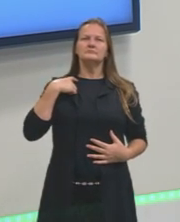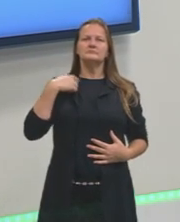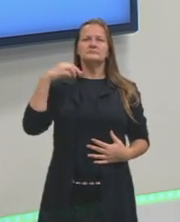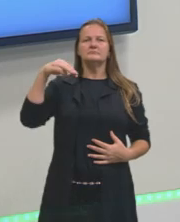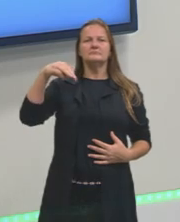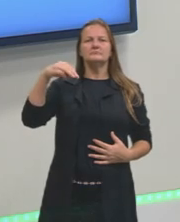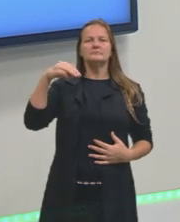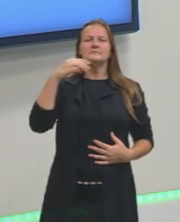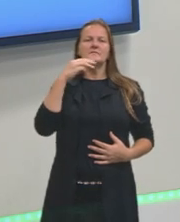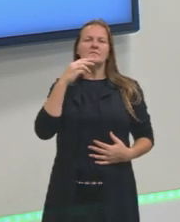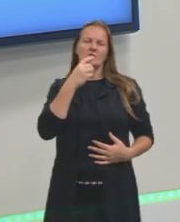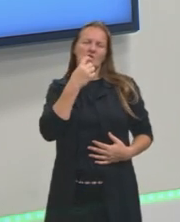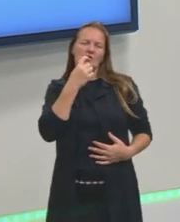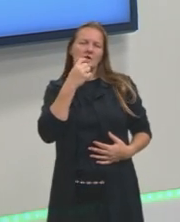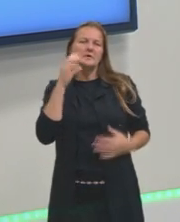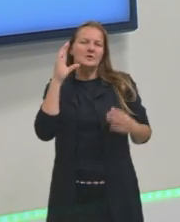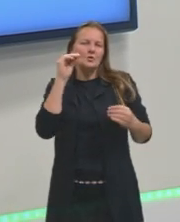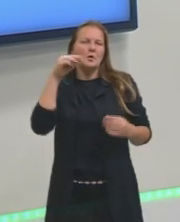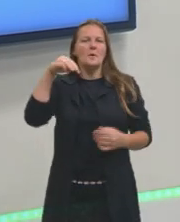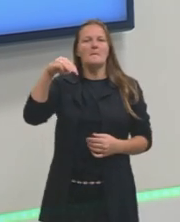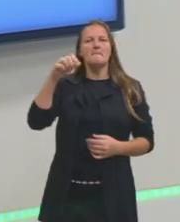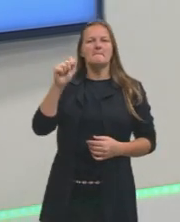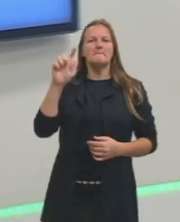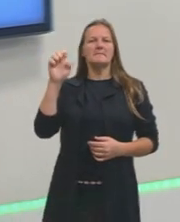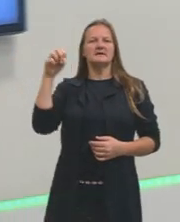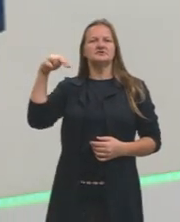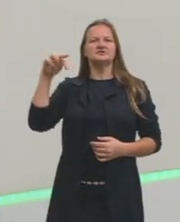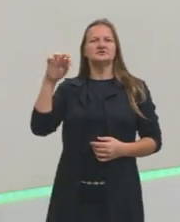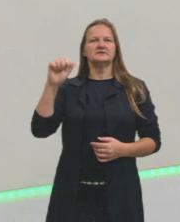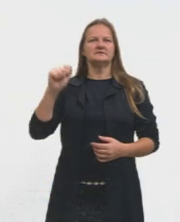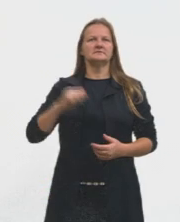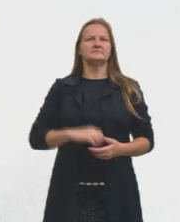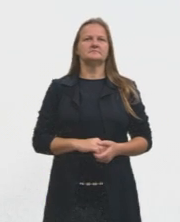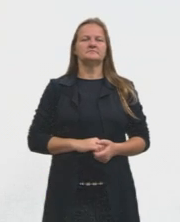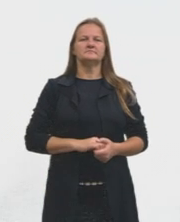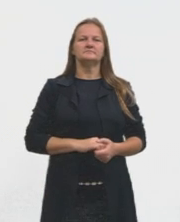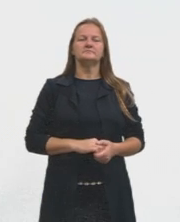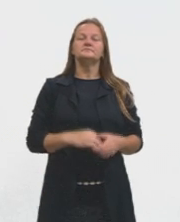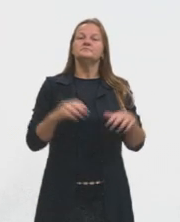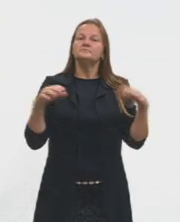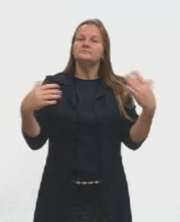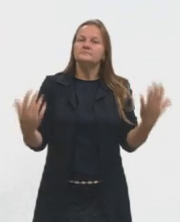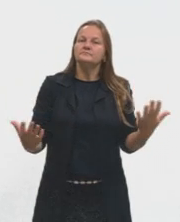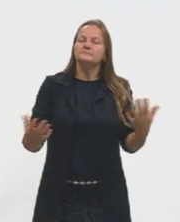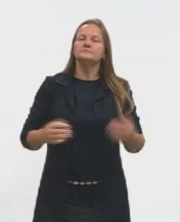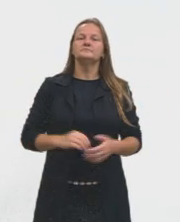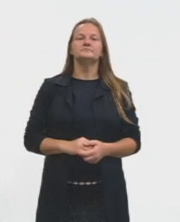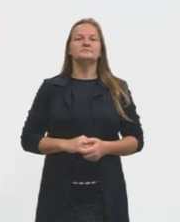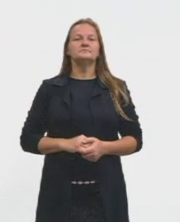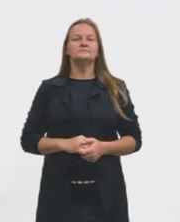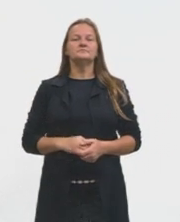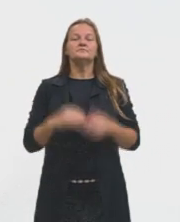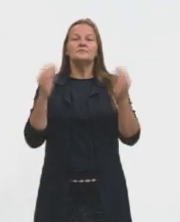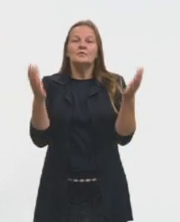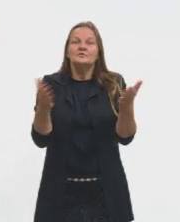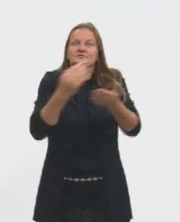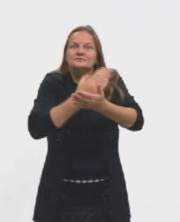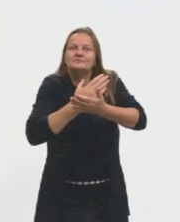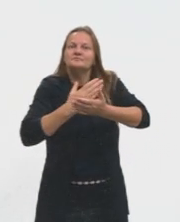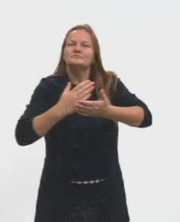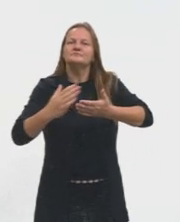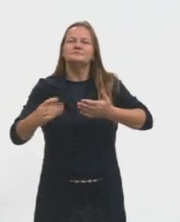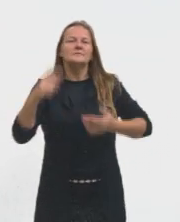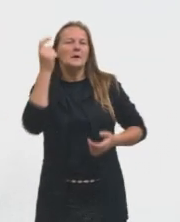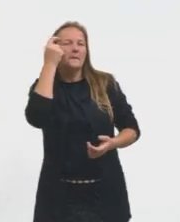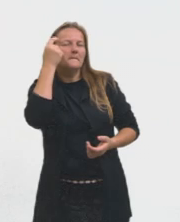na cor vermelho bordô ou Magenta como a gente também pode chamar bom então nós vamos começar